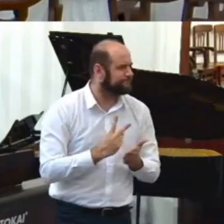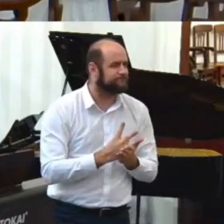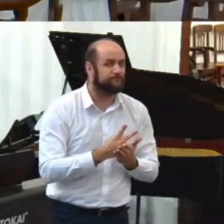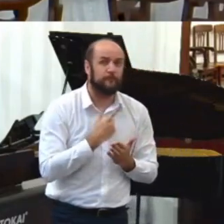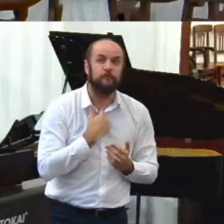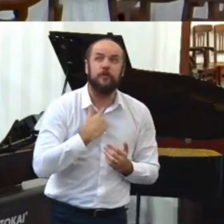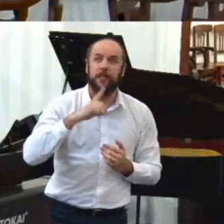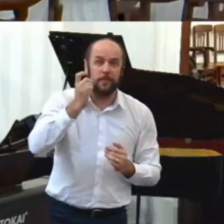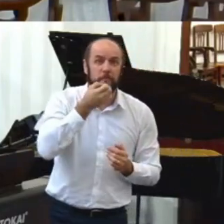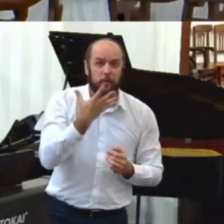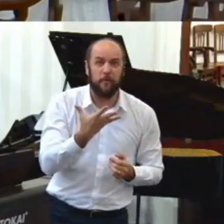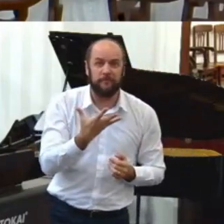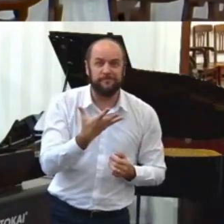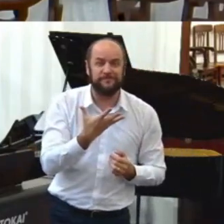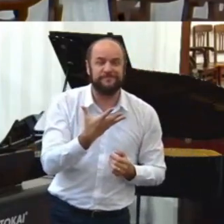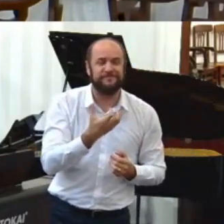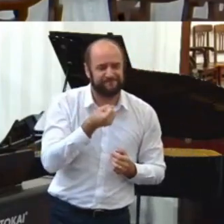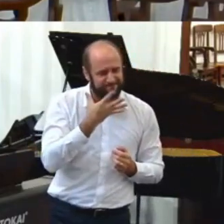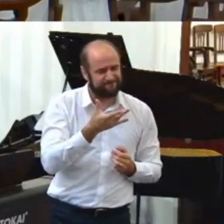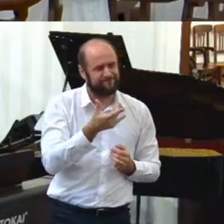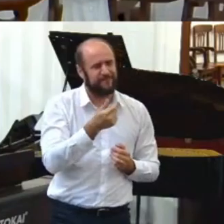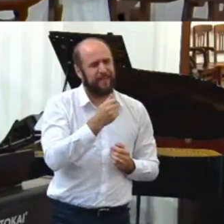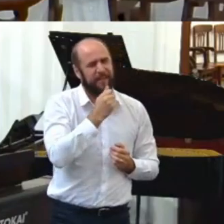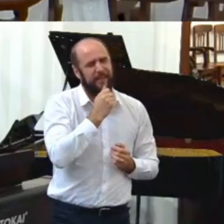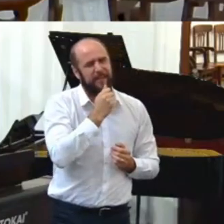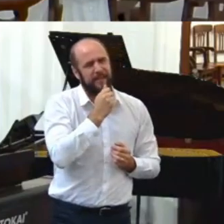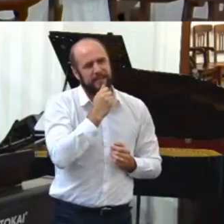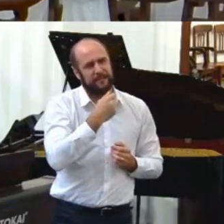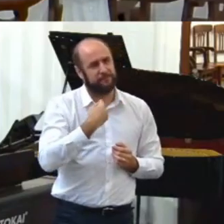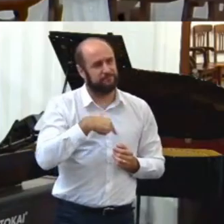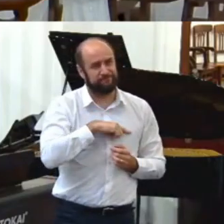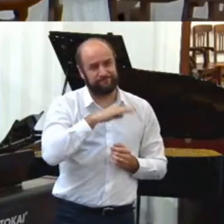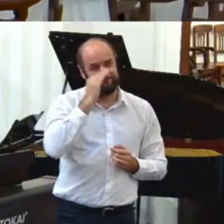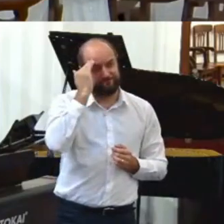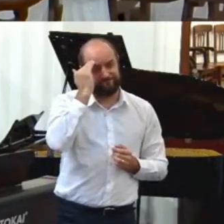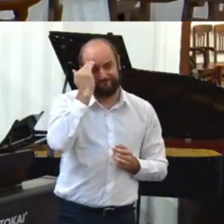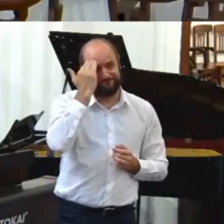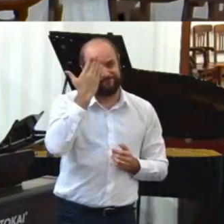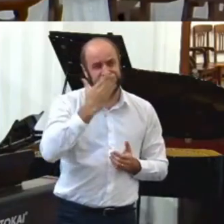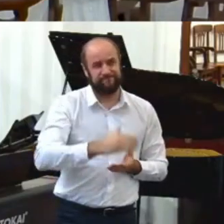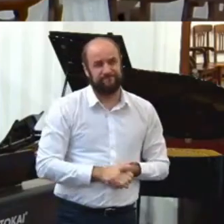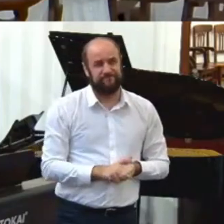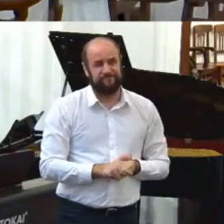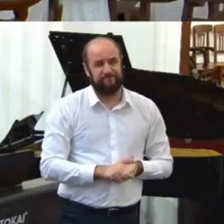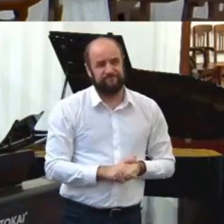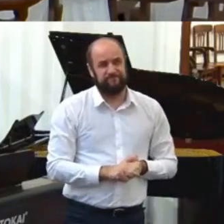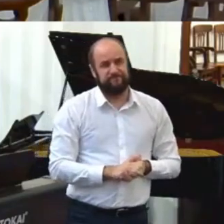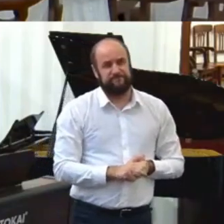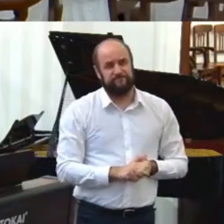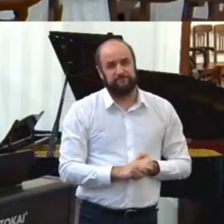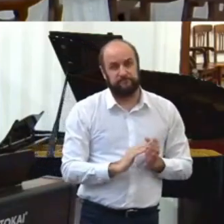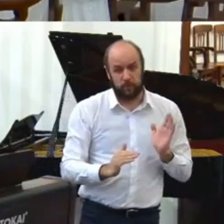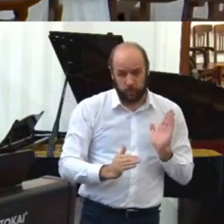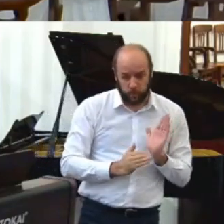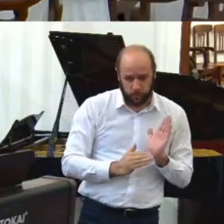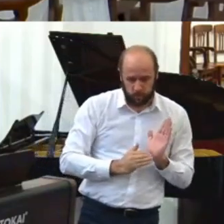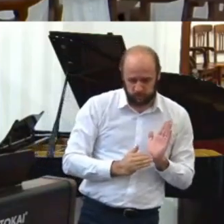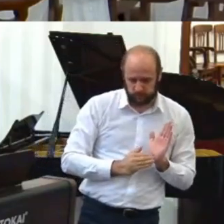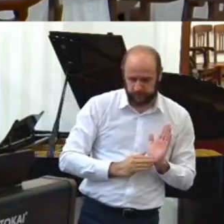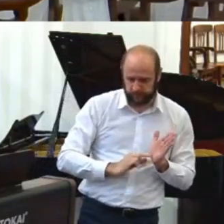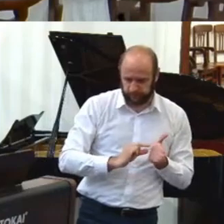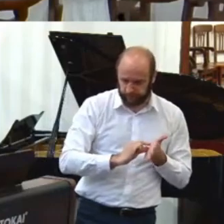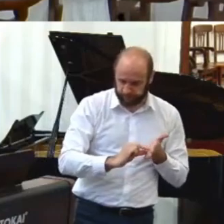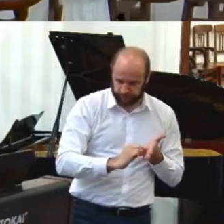é boa, ainda que muitas vezes não entendamos. Uma última ênfase